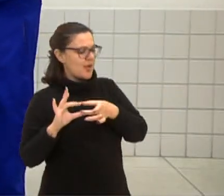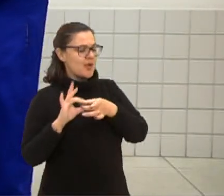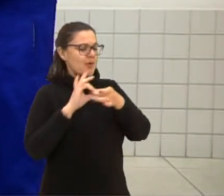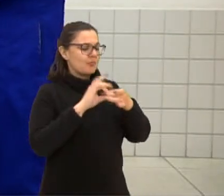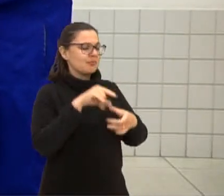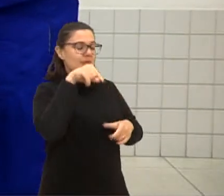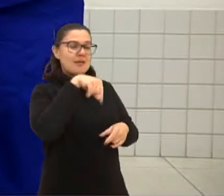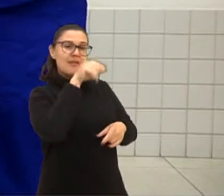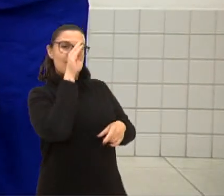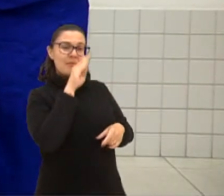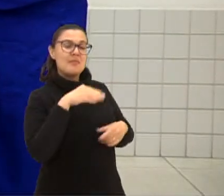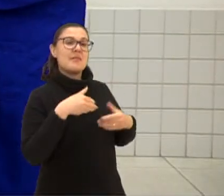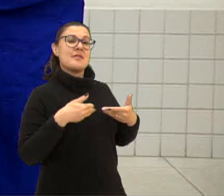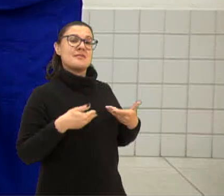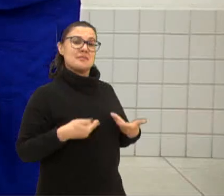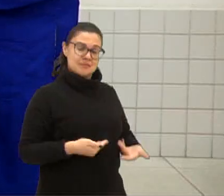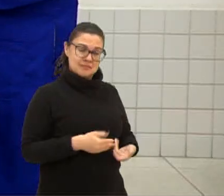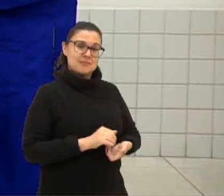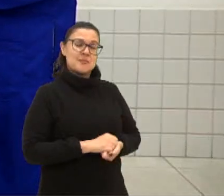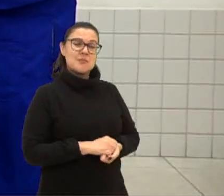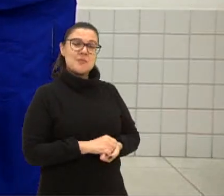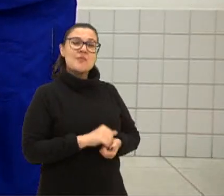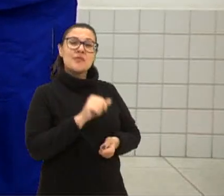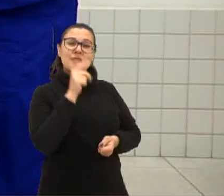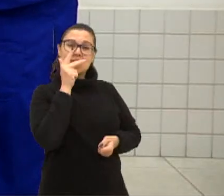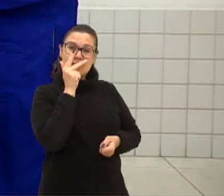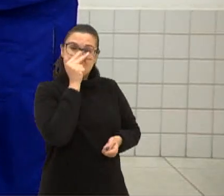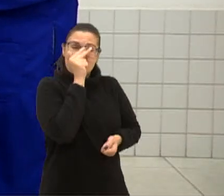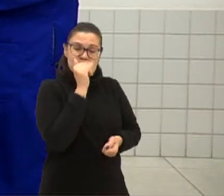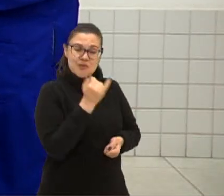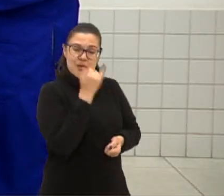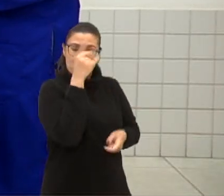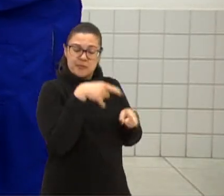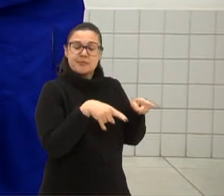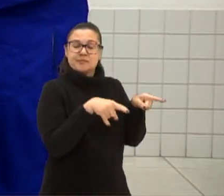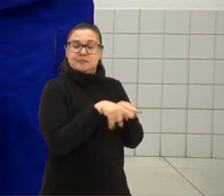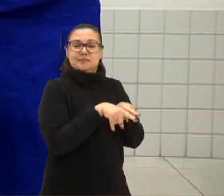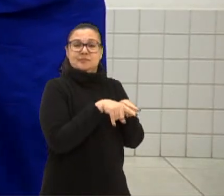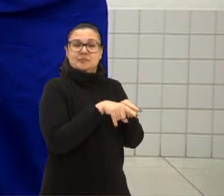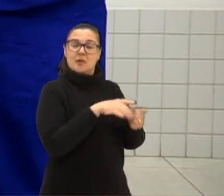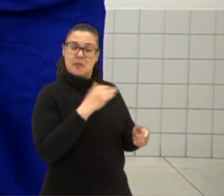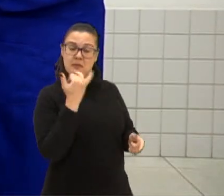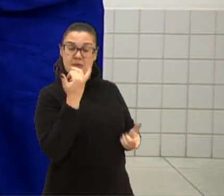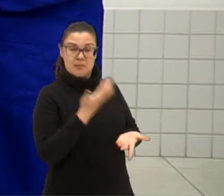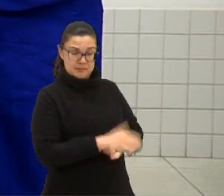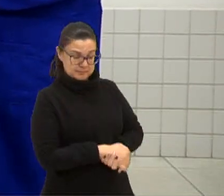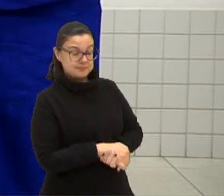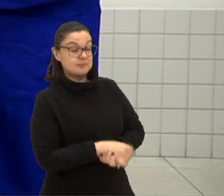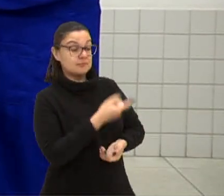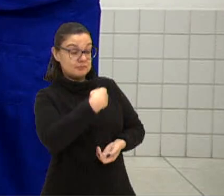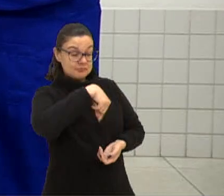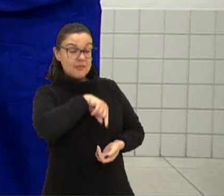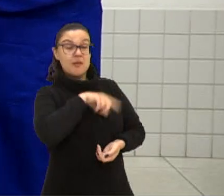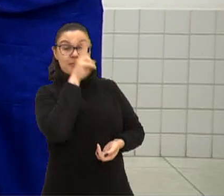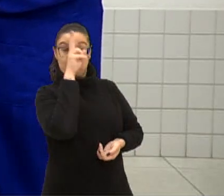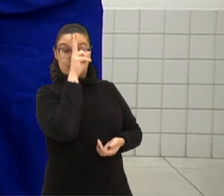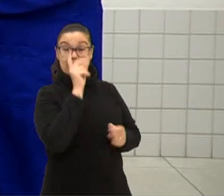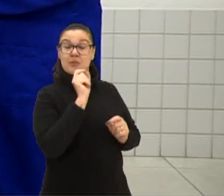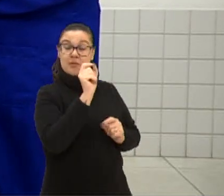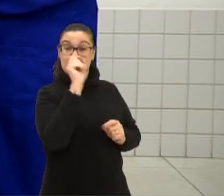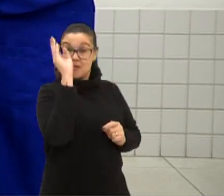do Brasil, será que a rádio também teve tanta importância assim? A gente tem que lembrar que o Brasil ele